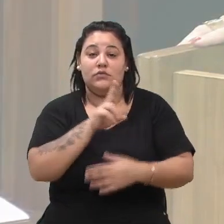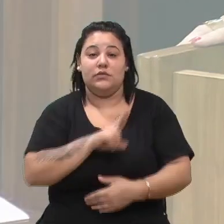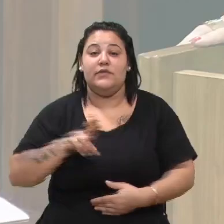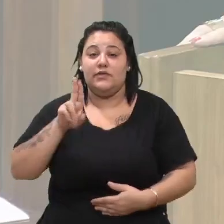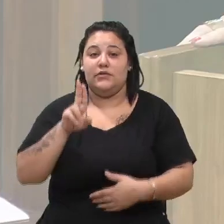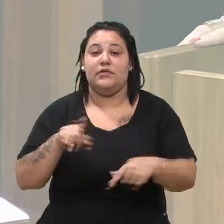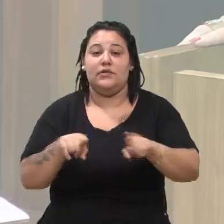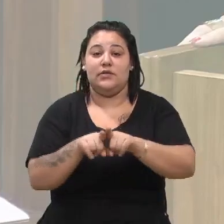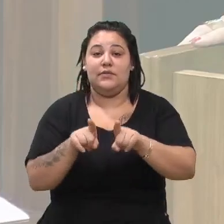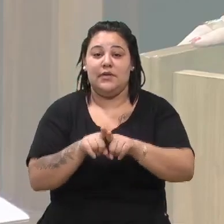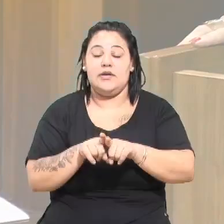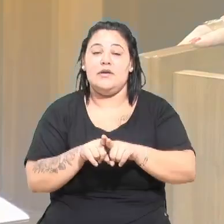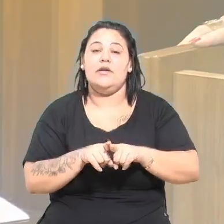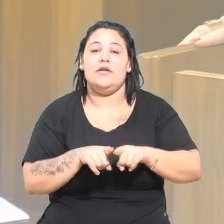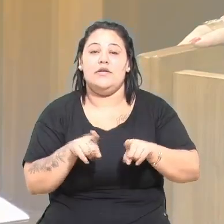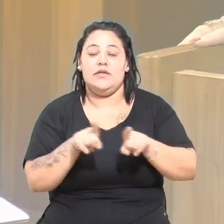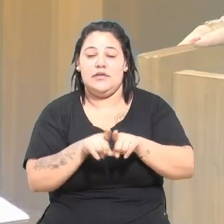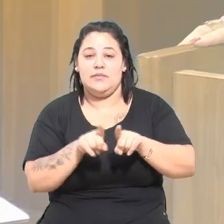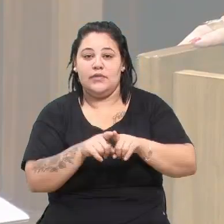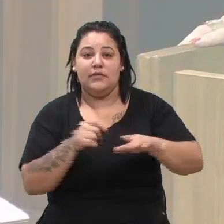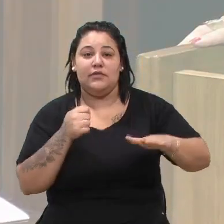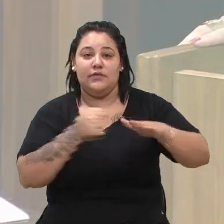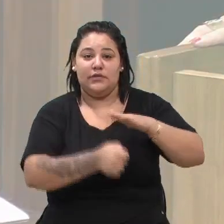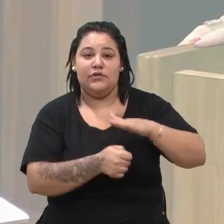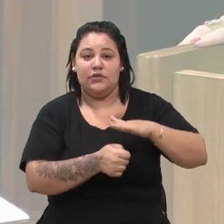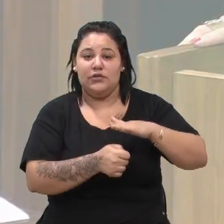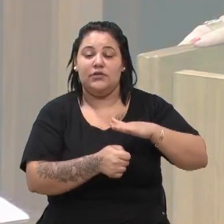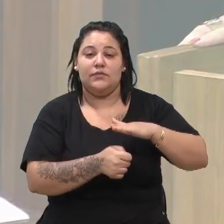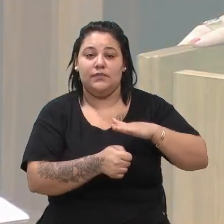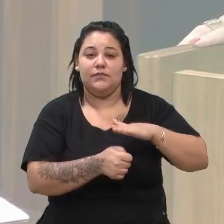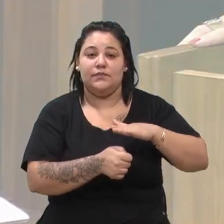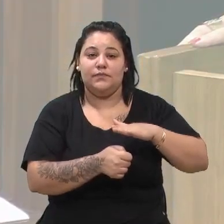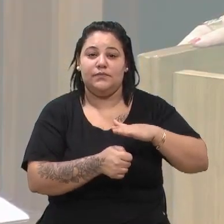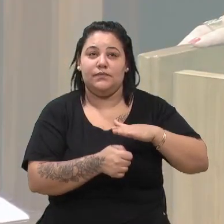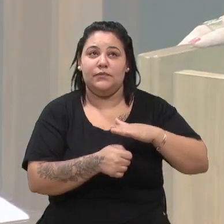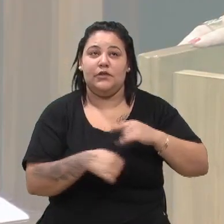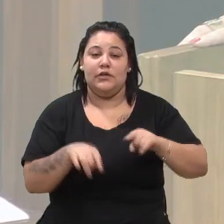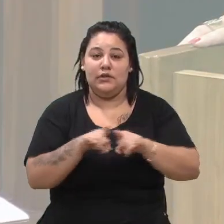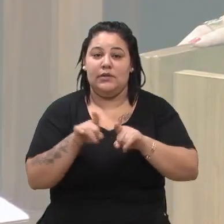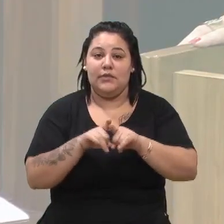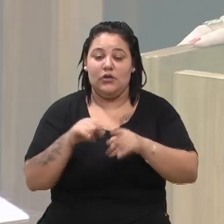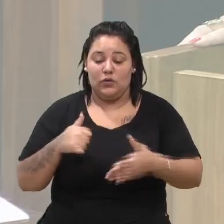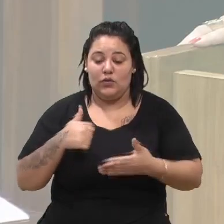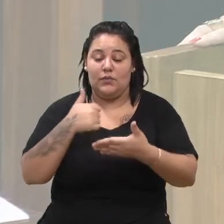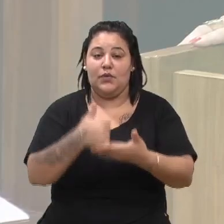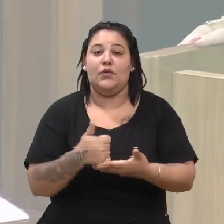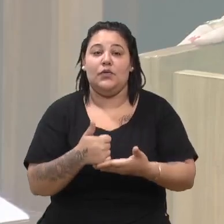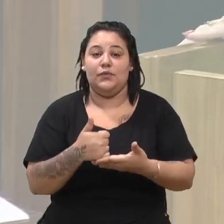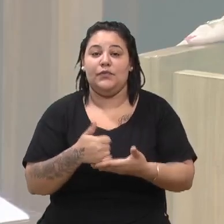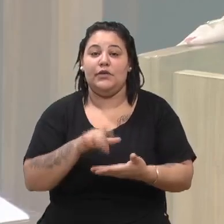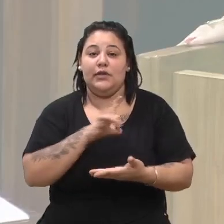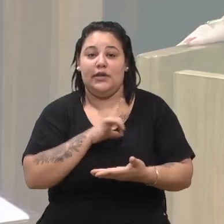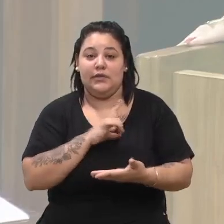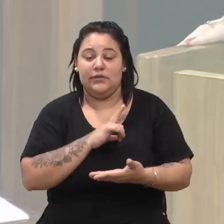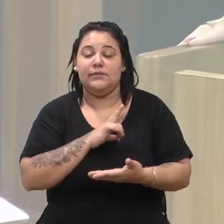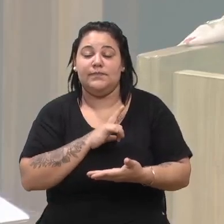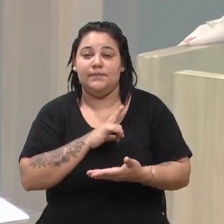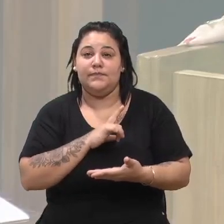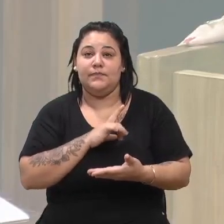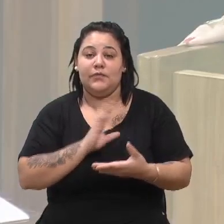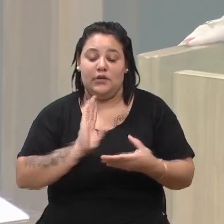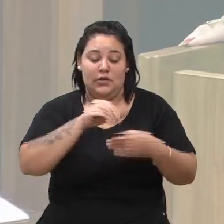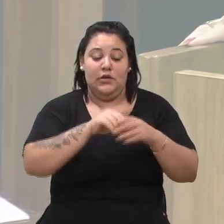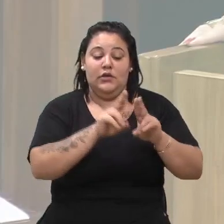sim investir, garantir, botar todo o aporte possível naquelas